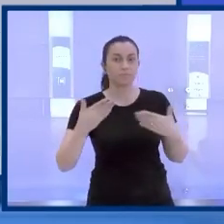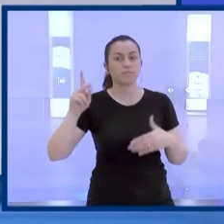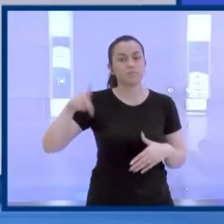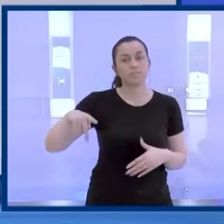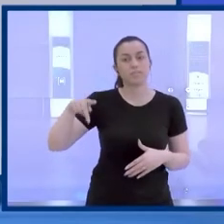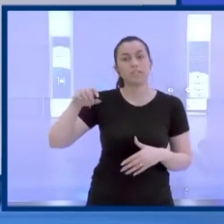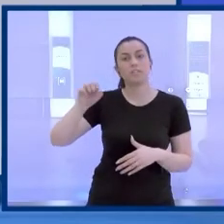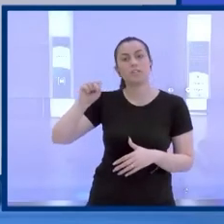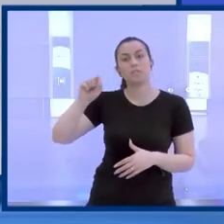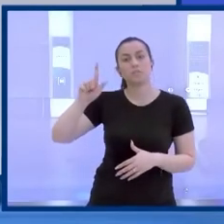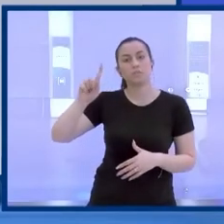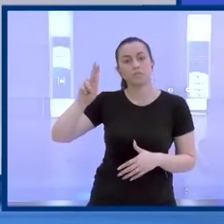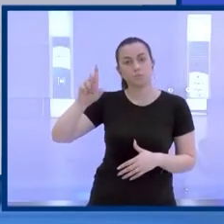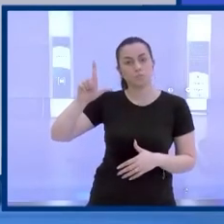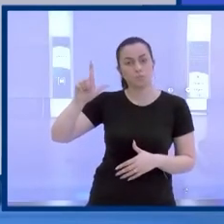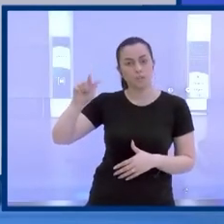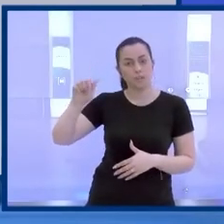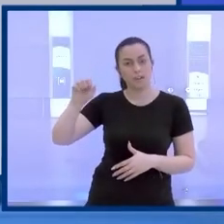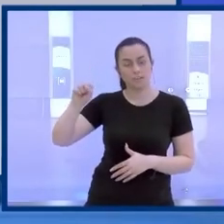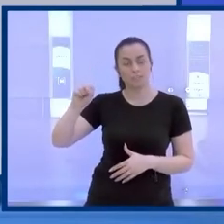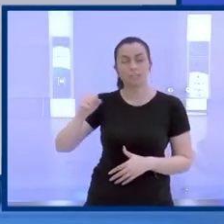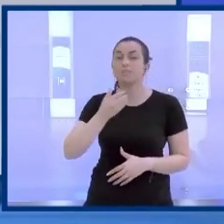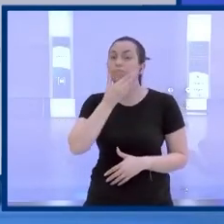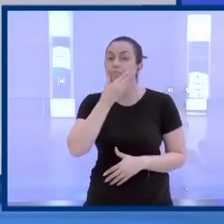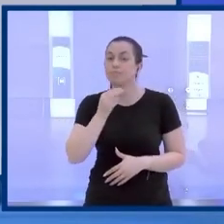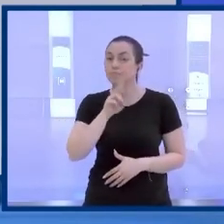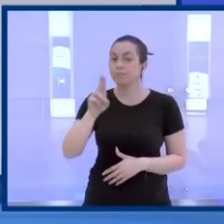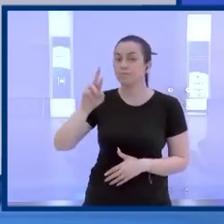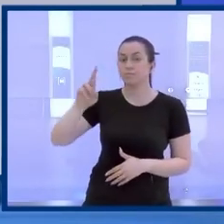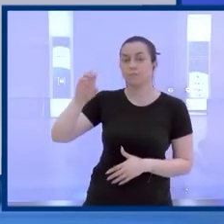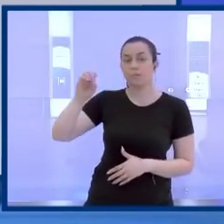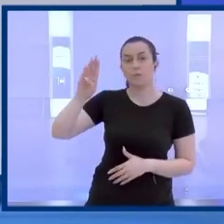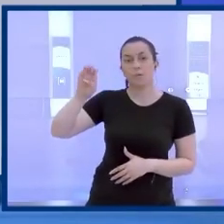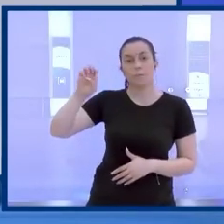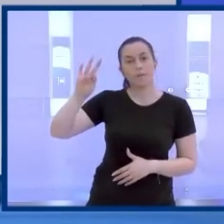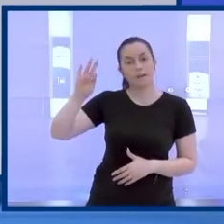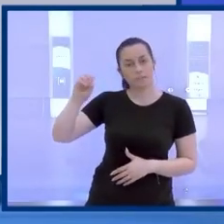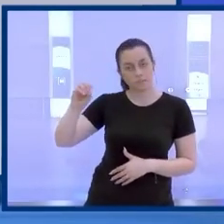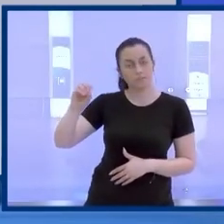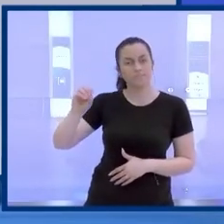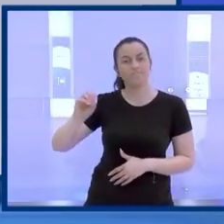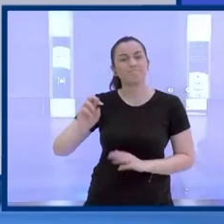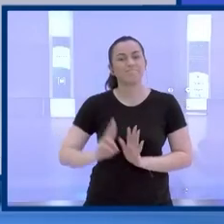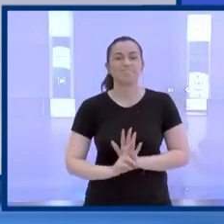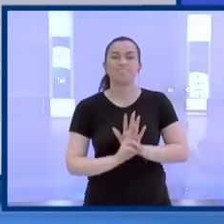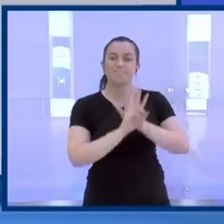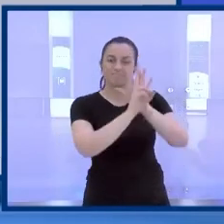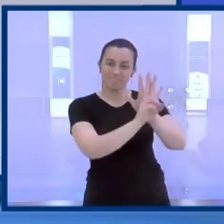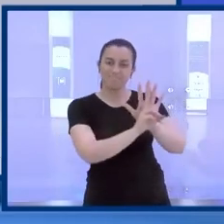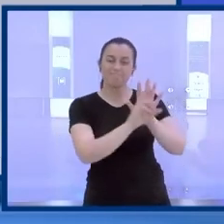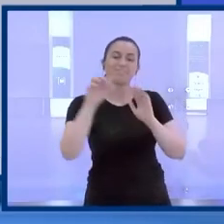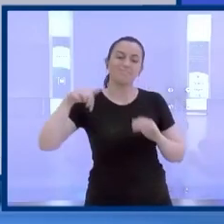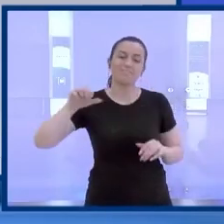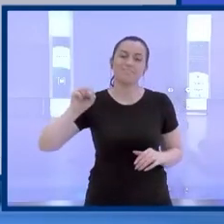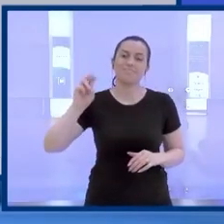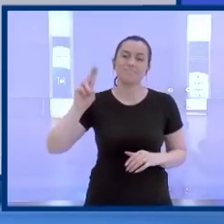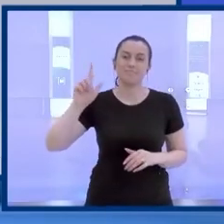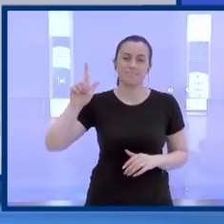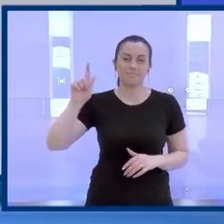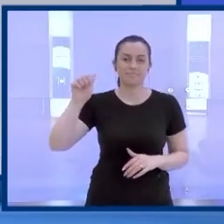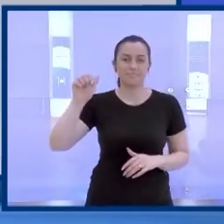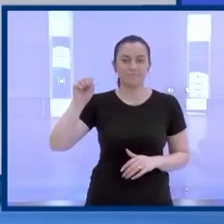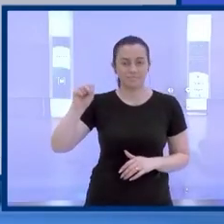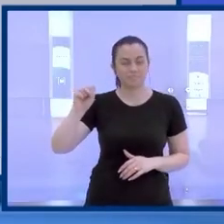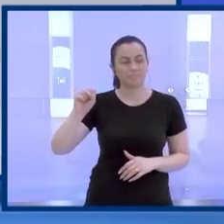Sulgás, Roberto Barbucci, que também é presidente do Conselho de Administração da Sulgás.